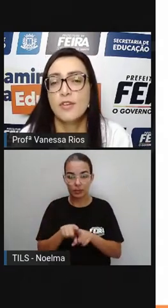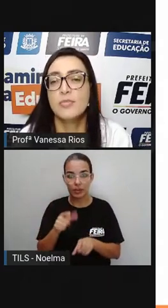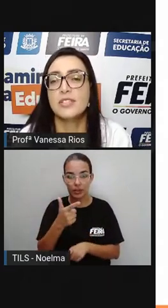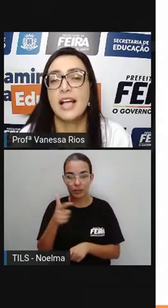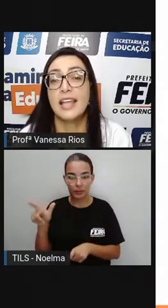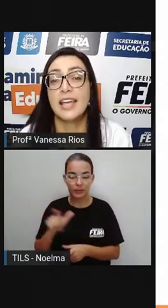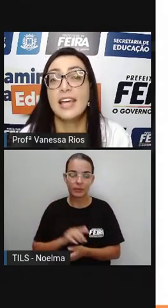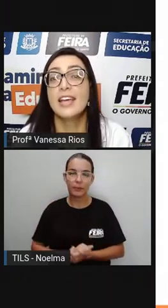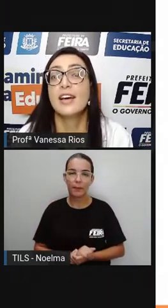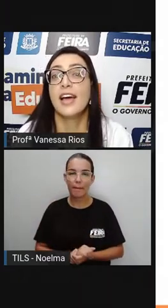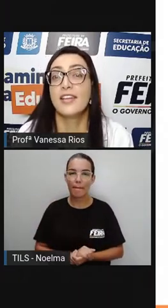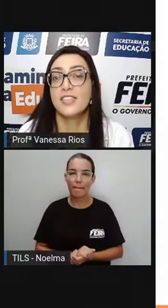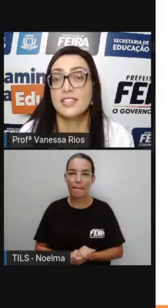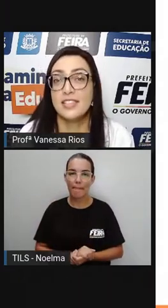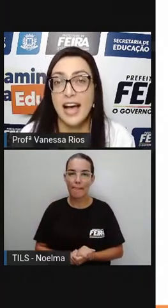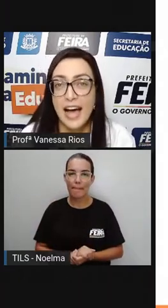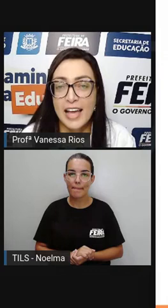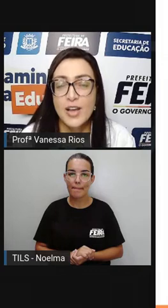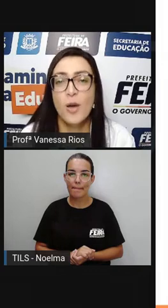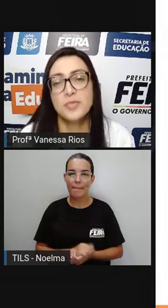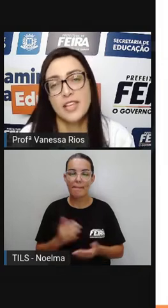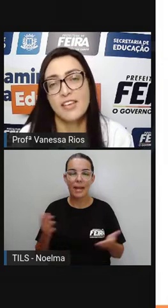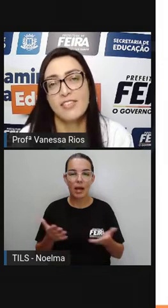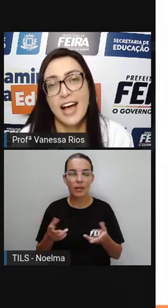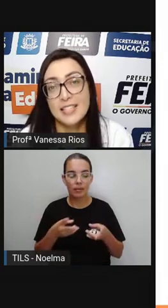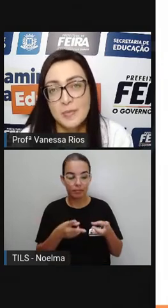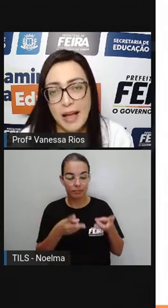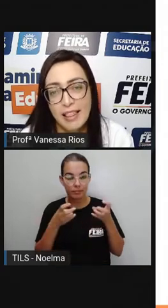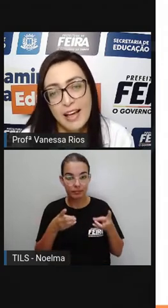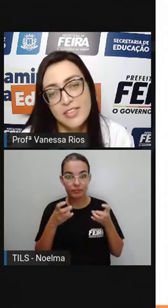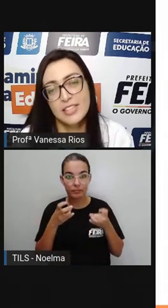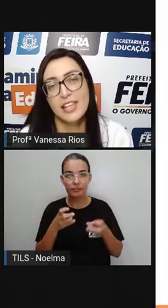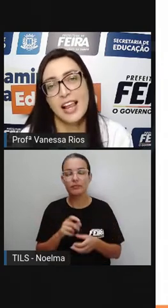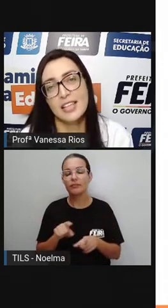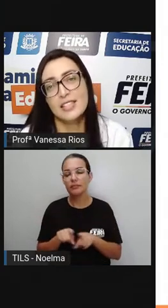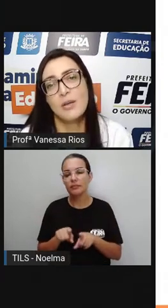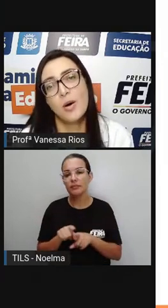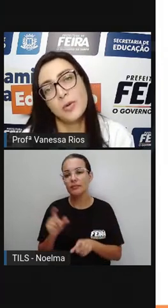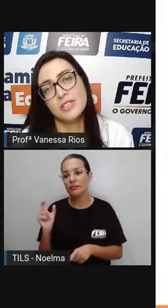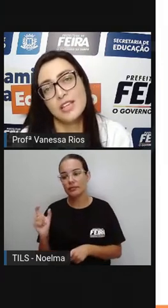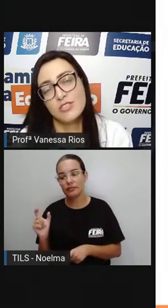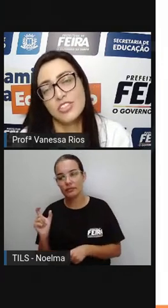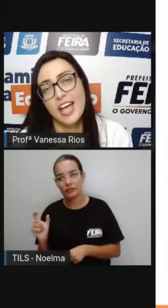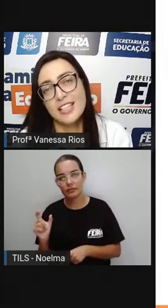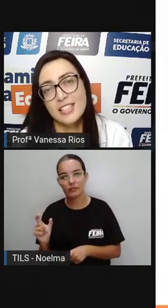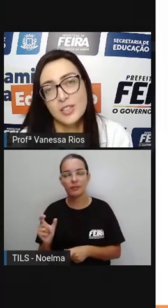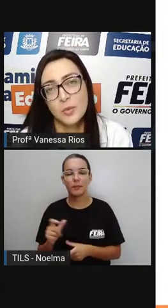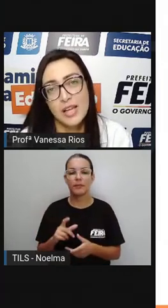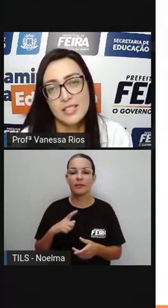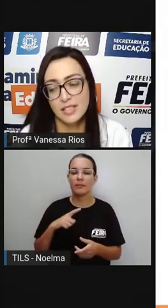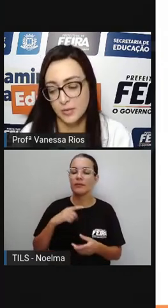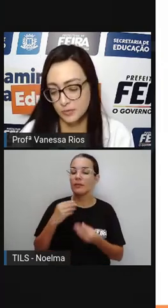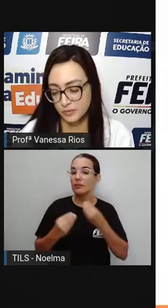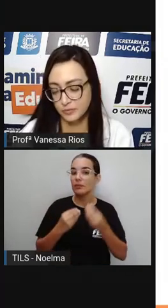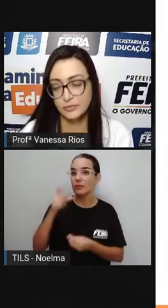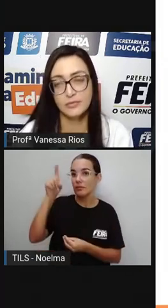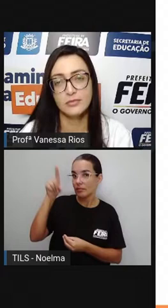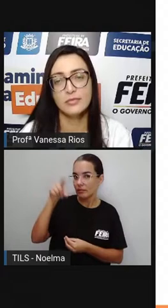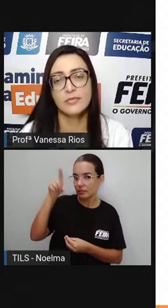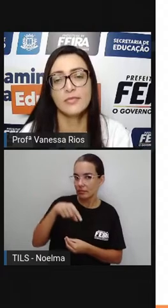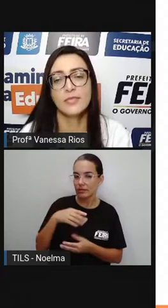Então vamos lá, né, revisar e observar as palavras em relação ao processo de acentuação.